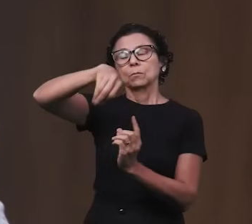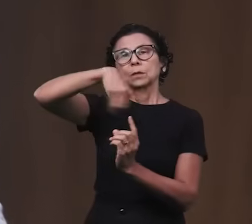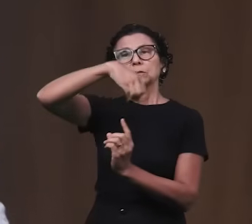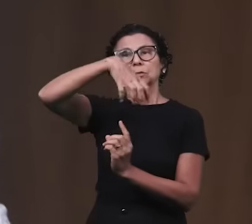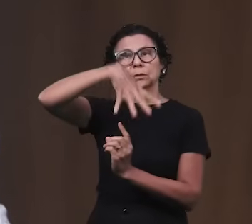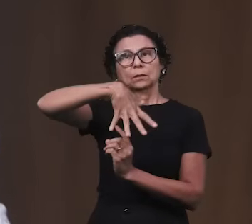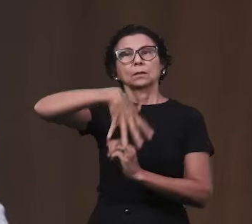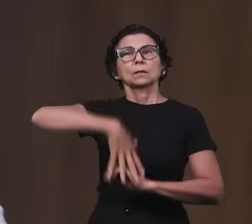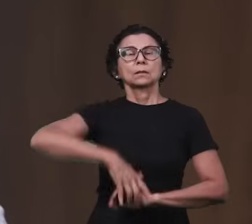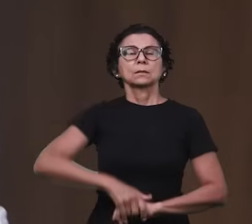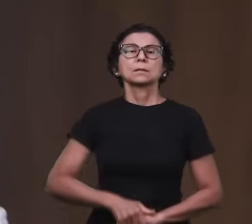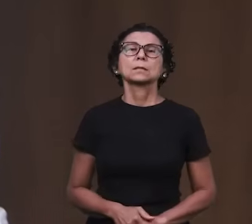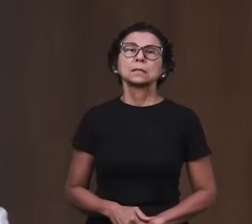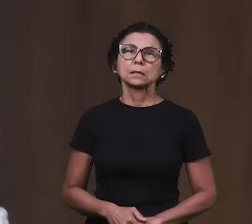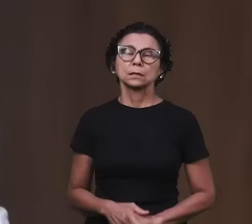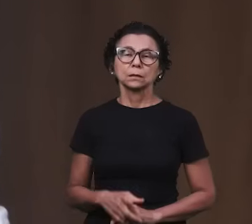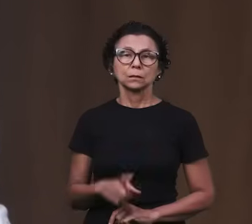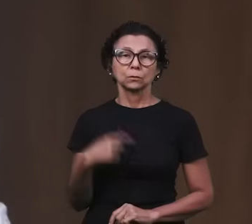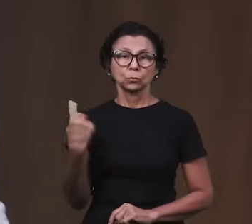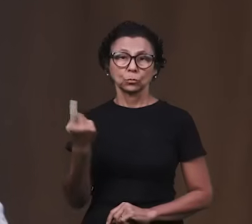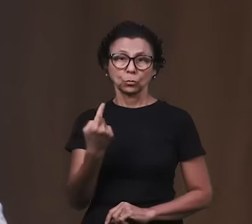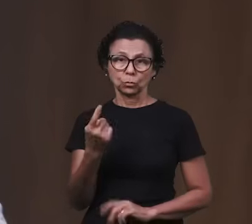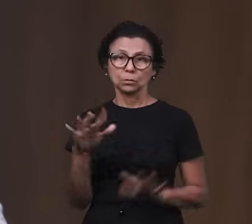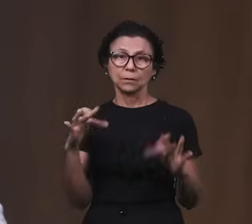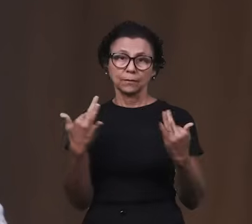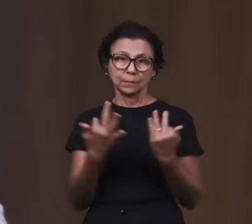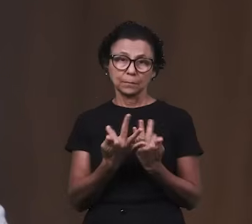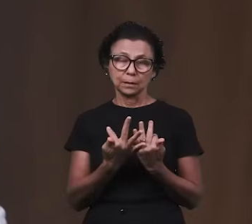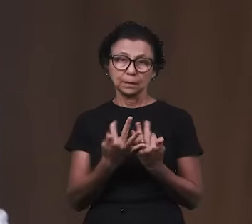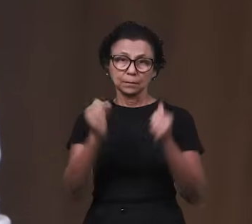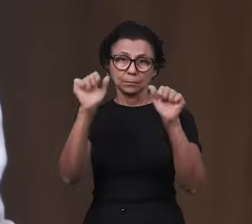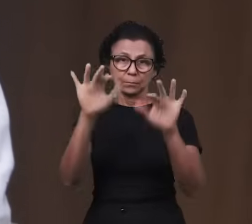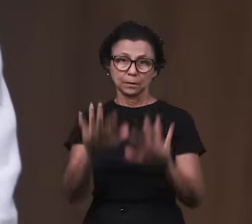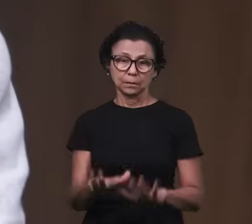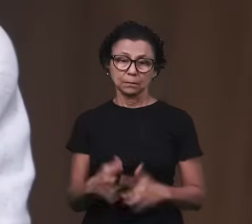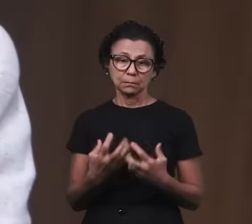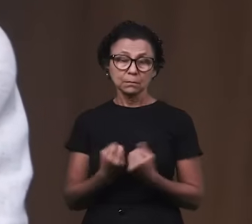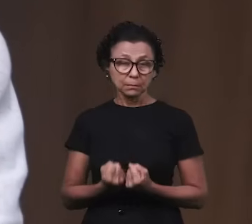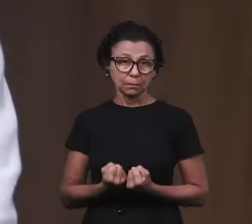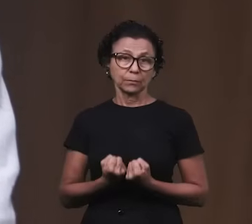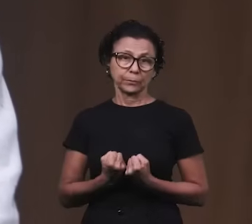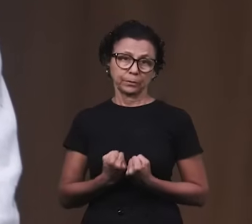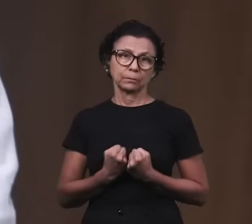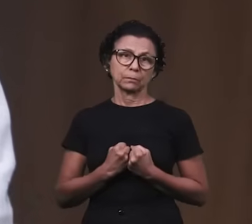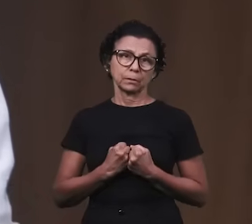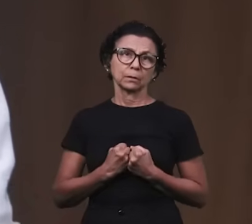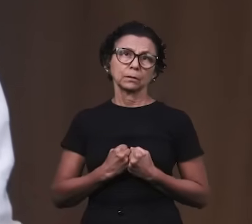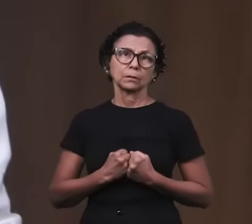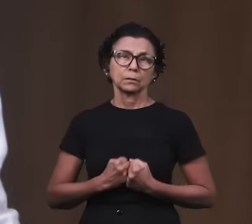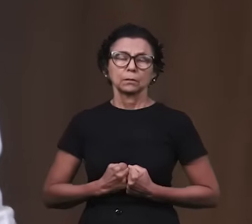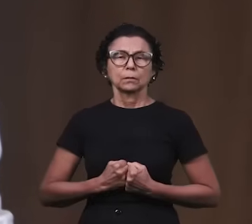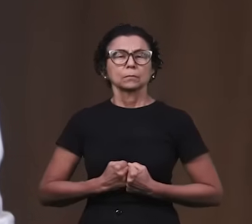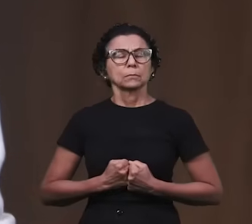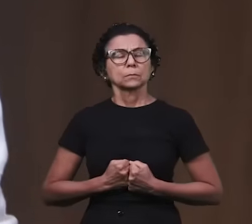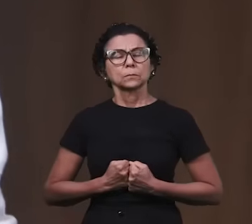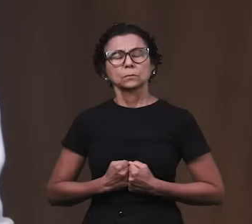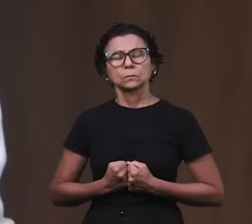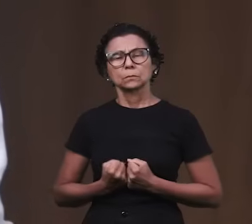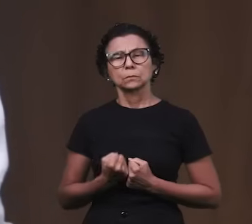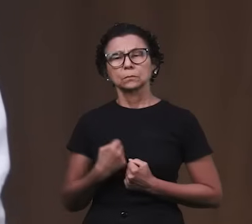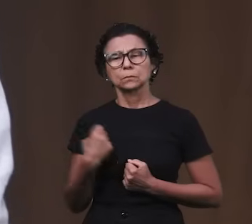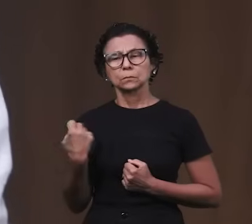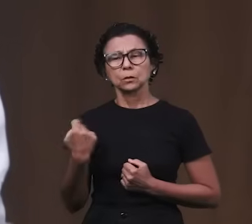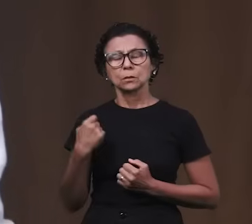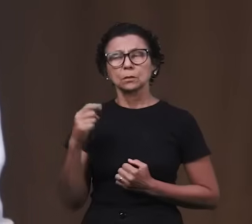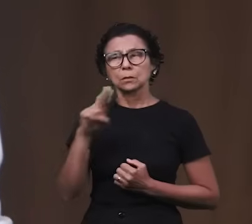há uma bênção muito grande na família. Porque nós estamos usando aquilo que ficou determinado pelo Senhor e nos